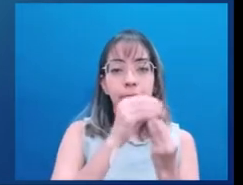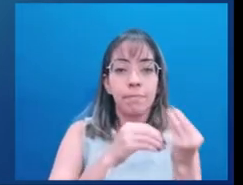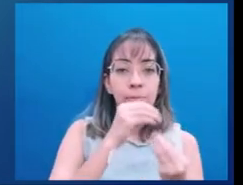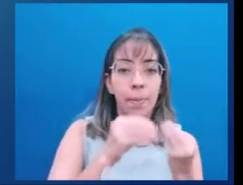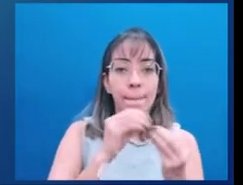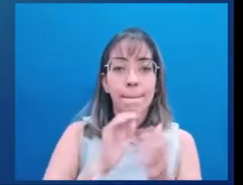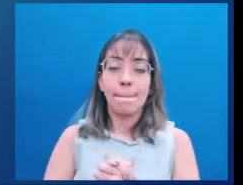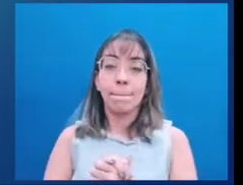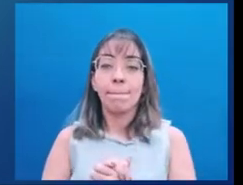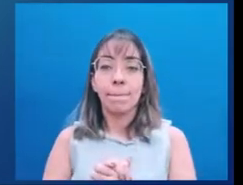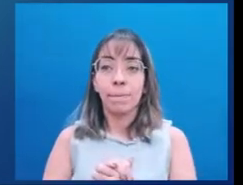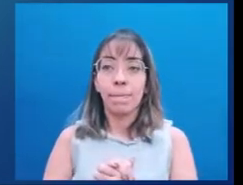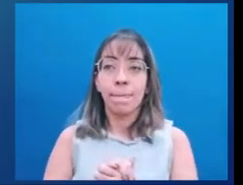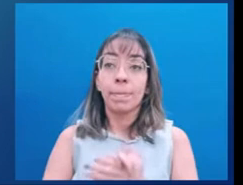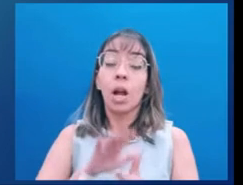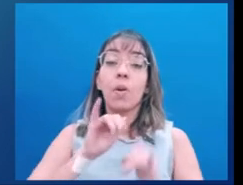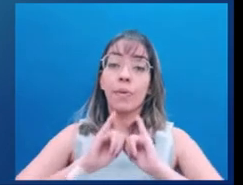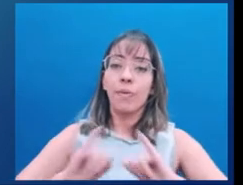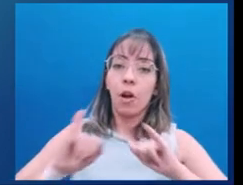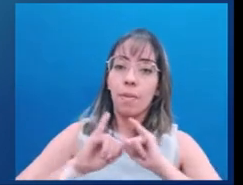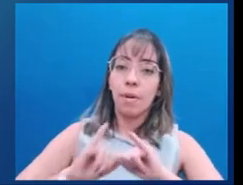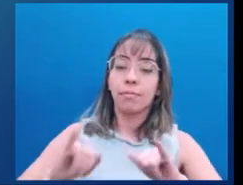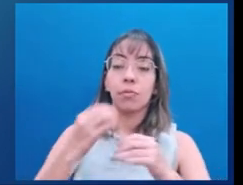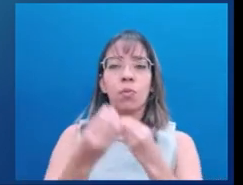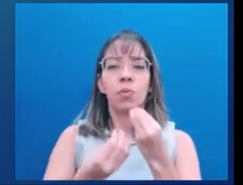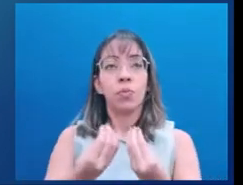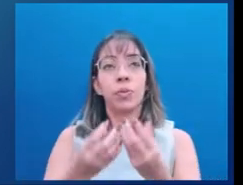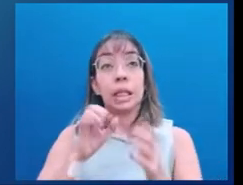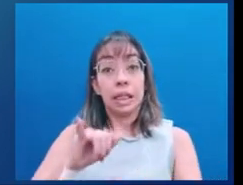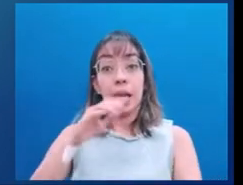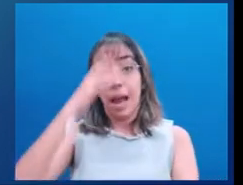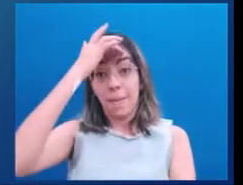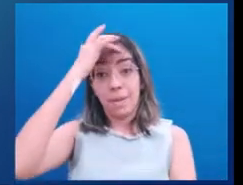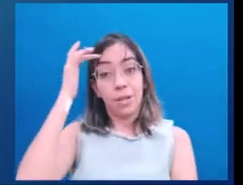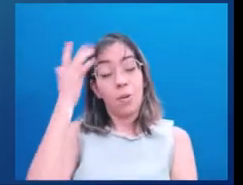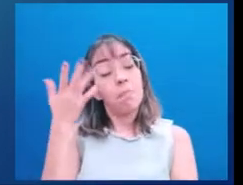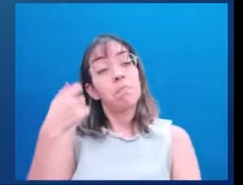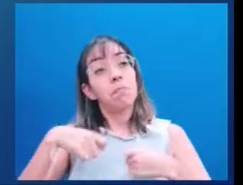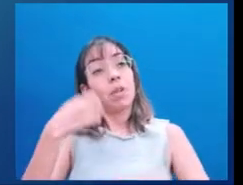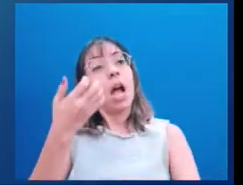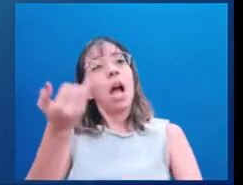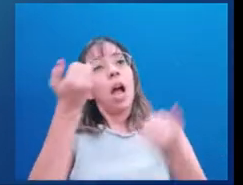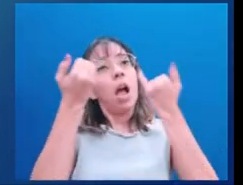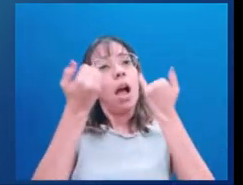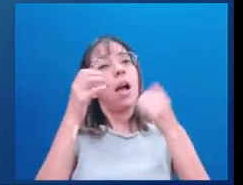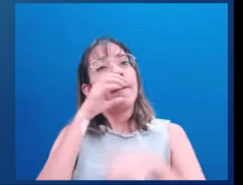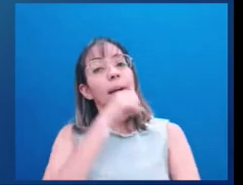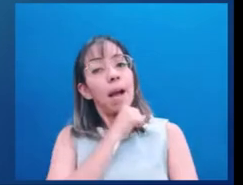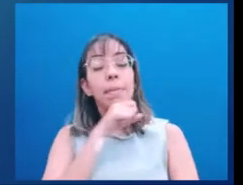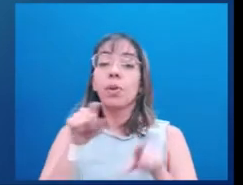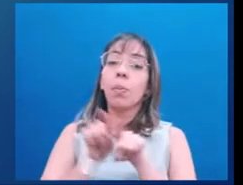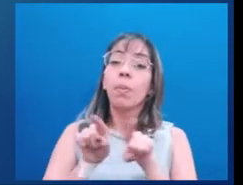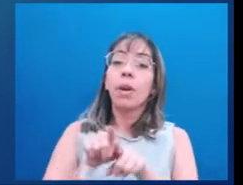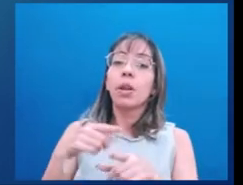químicos ou em placas. Então, era para ser, né, uma informação rapidamente identificada, lembrando o risco